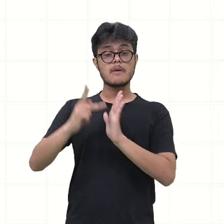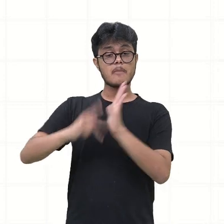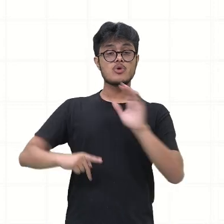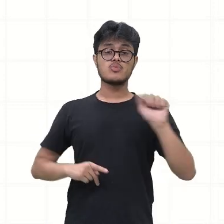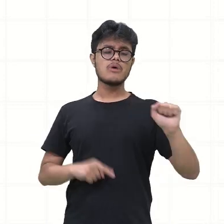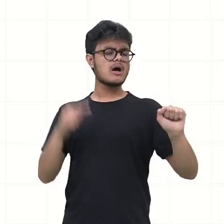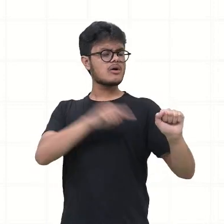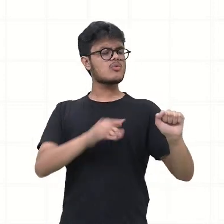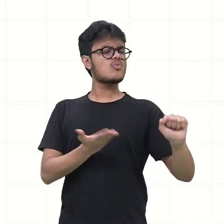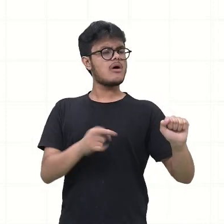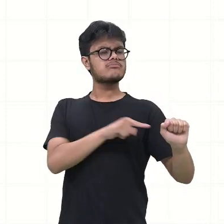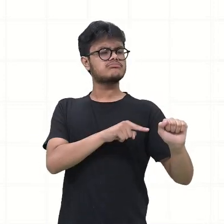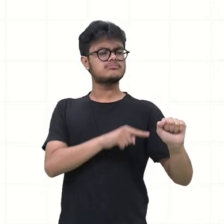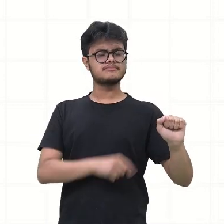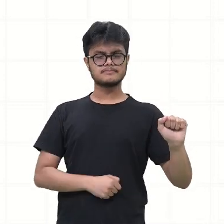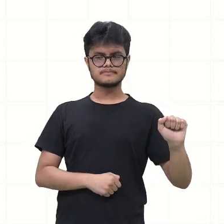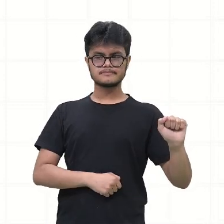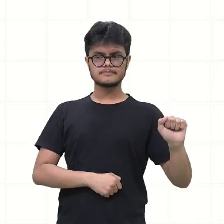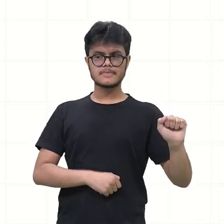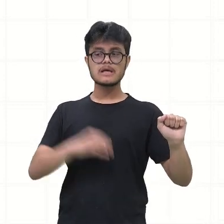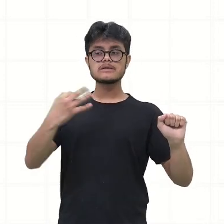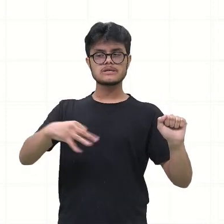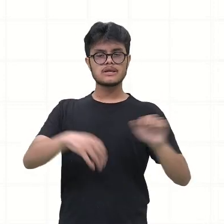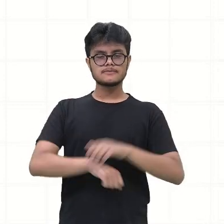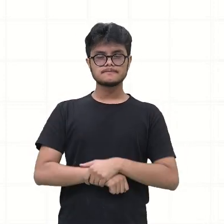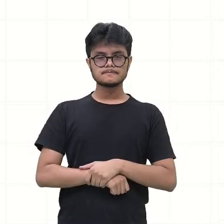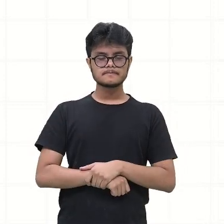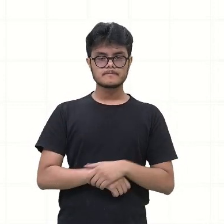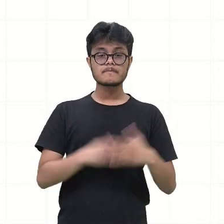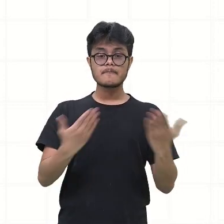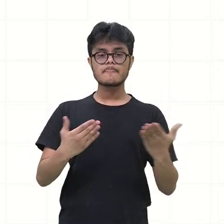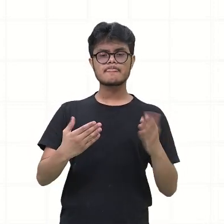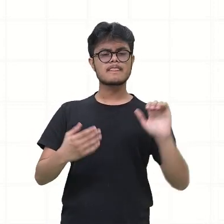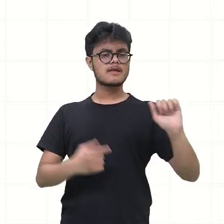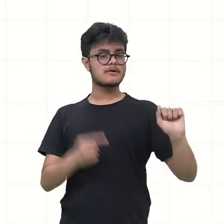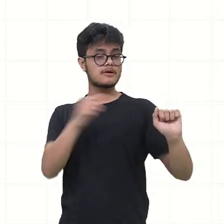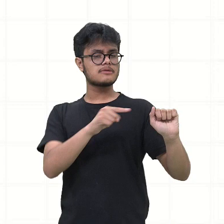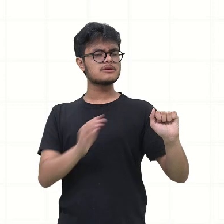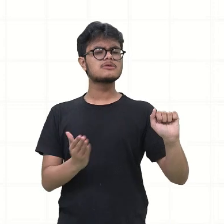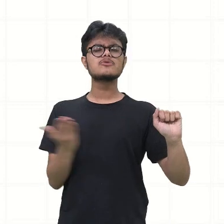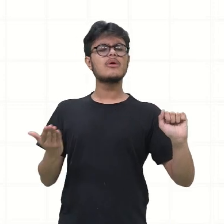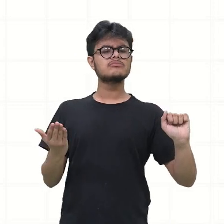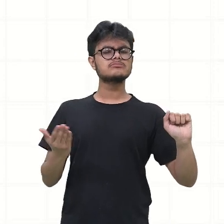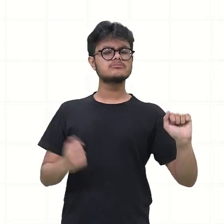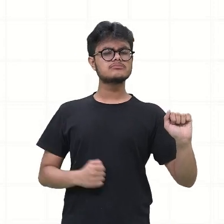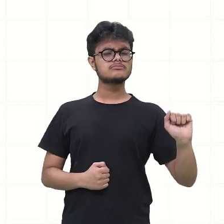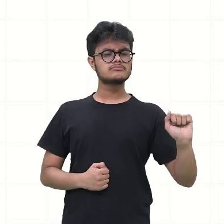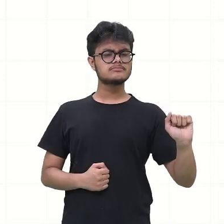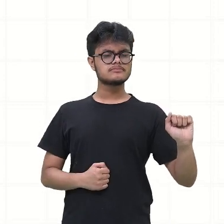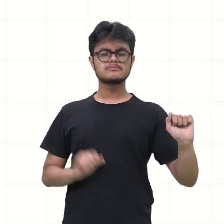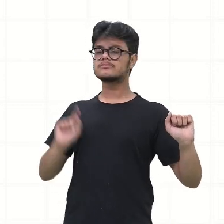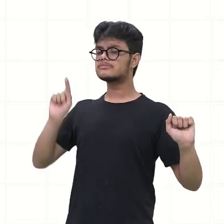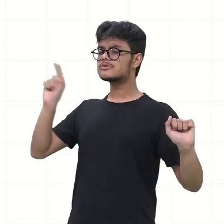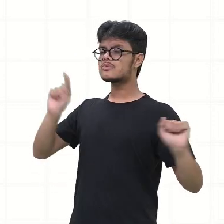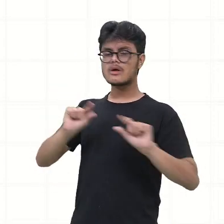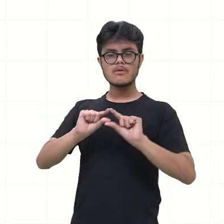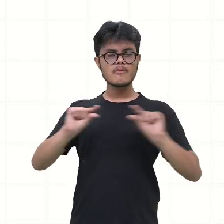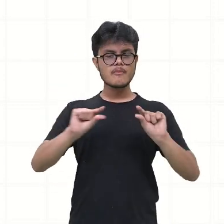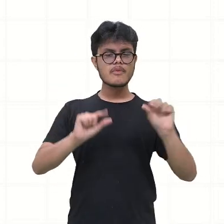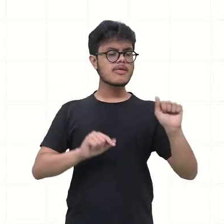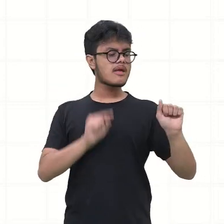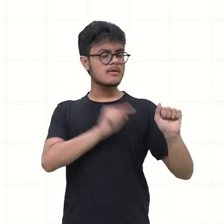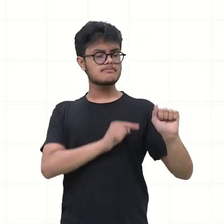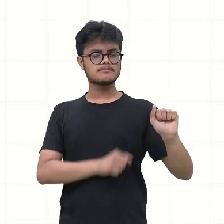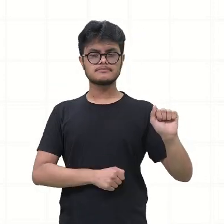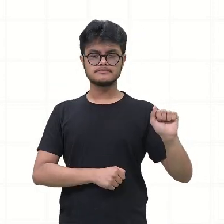A. Muito bem. E aí, ó, o número correspondente ao ponto A. Certo? Então, o A,